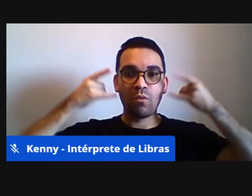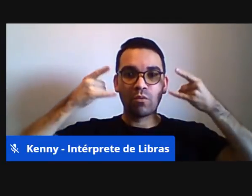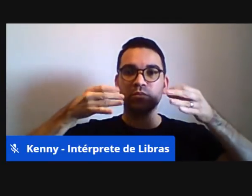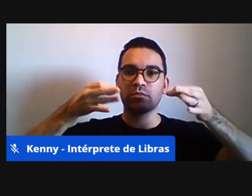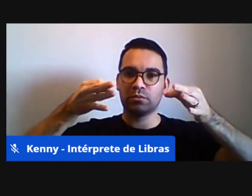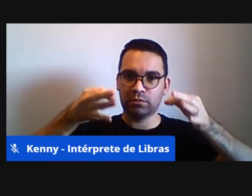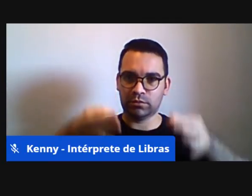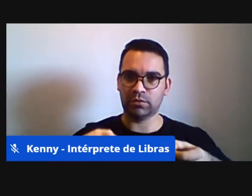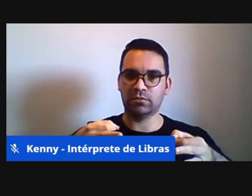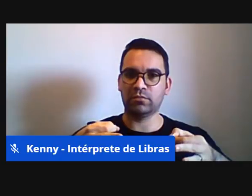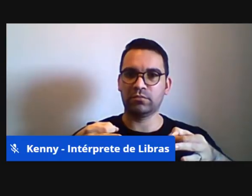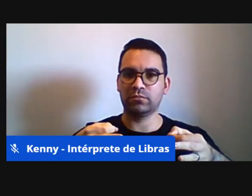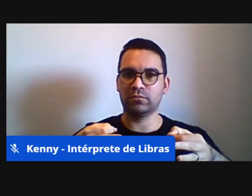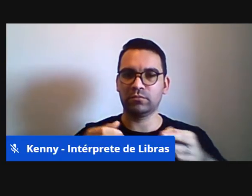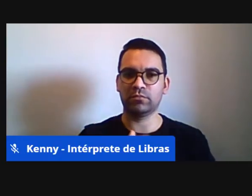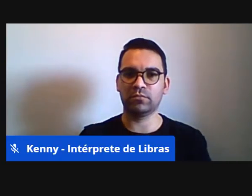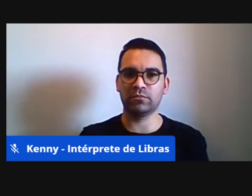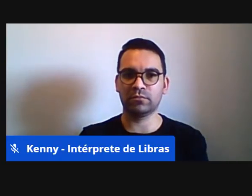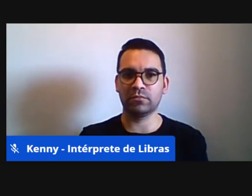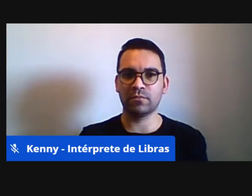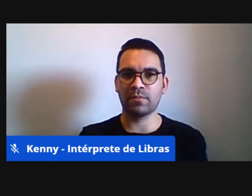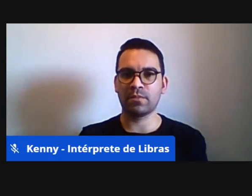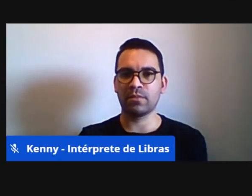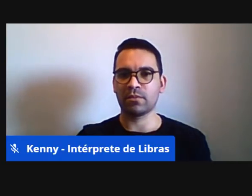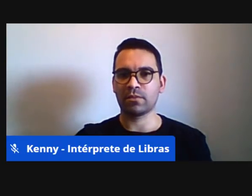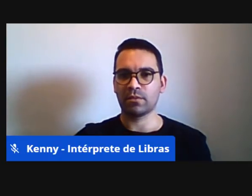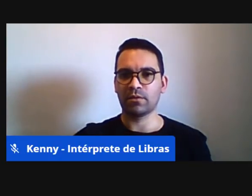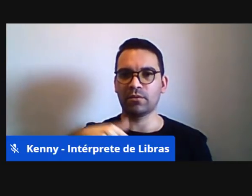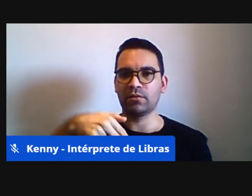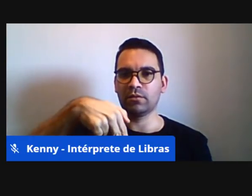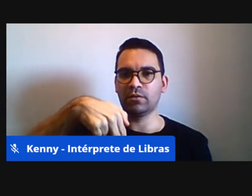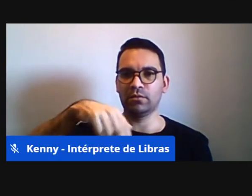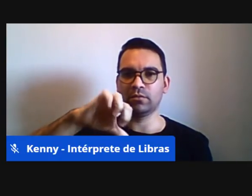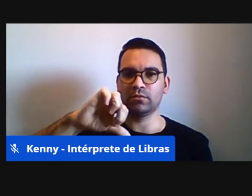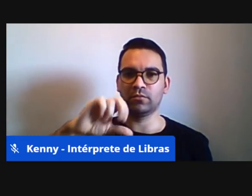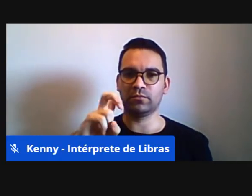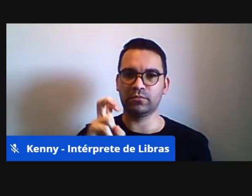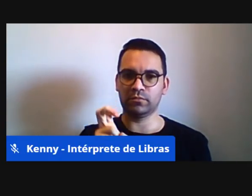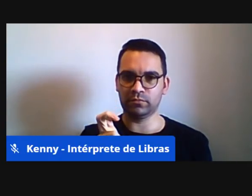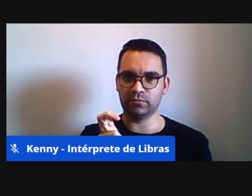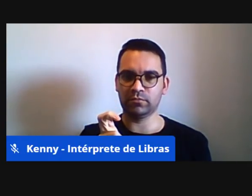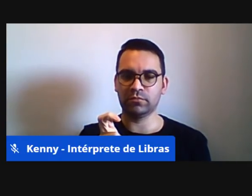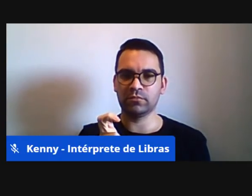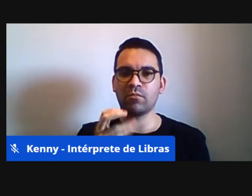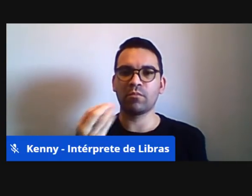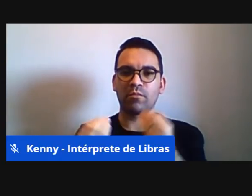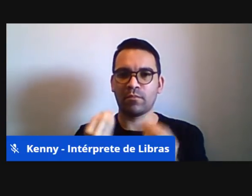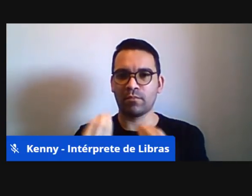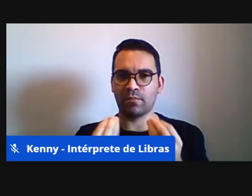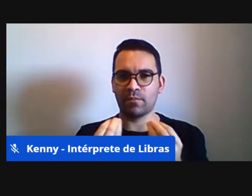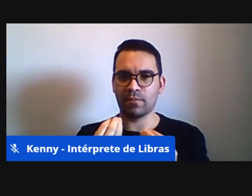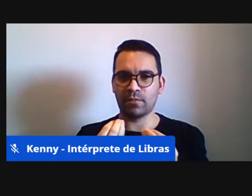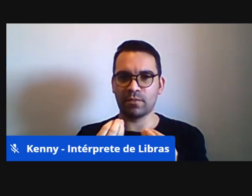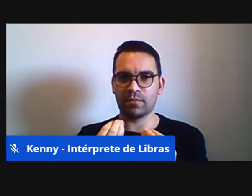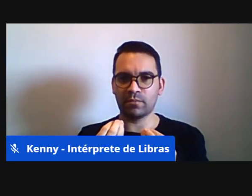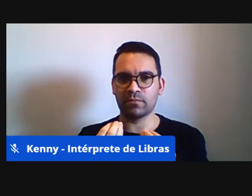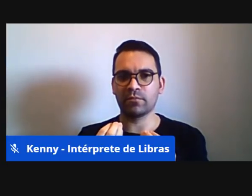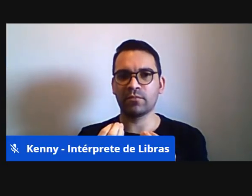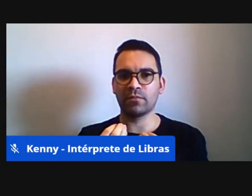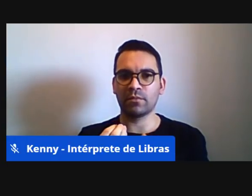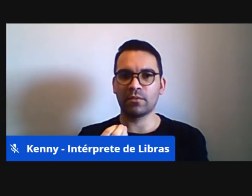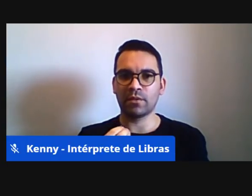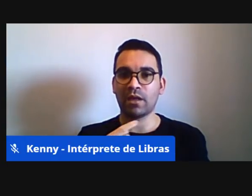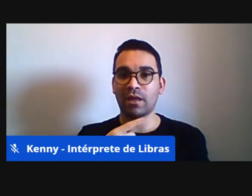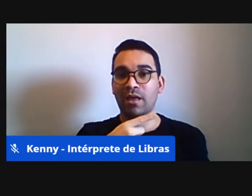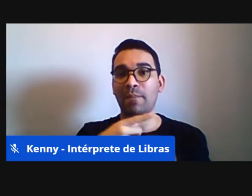A gente tem esse outro tipo de máscara que a gente chama de N95, que ela também traz uma filtração ainda maior, mas ela é só para